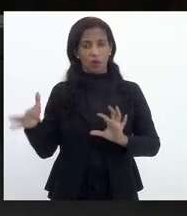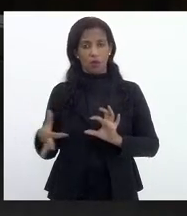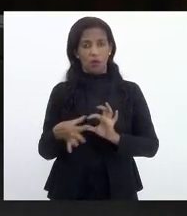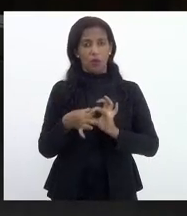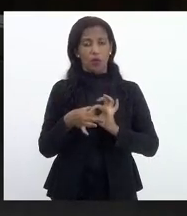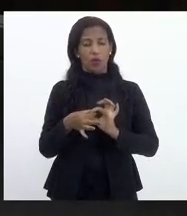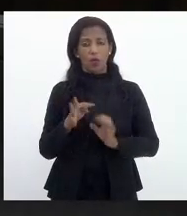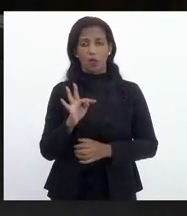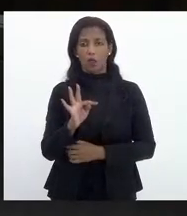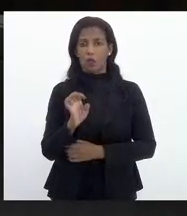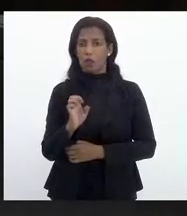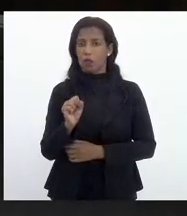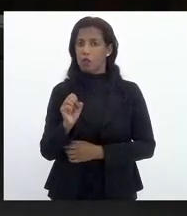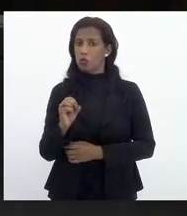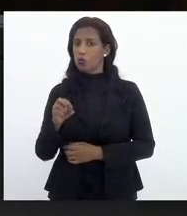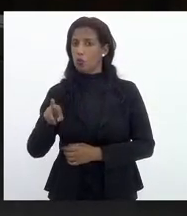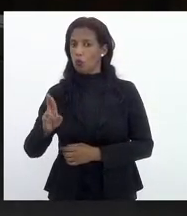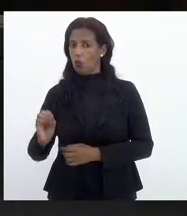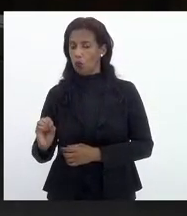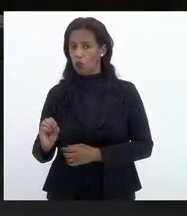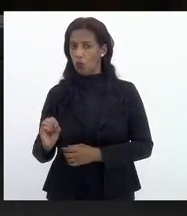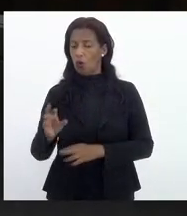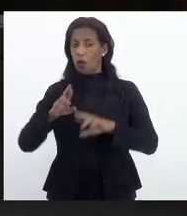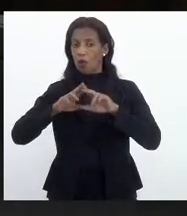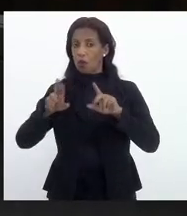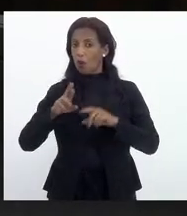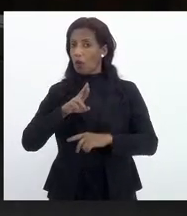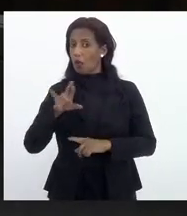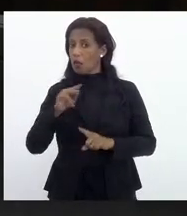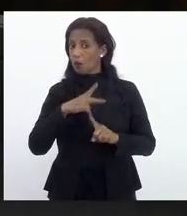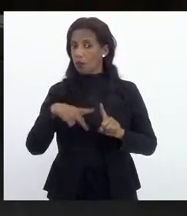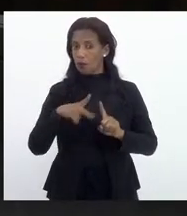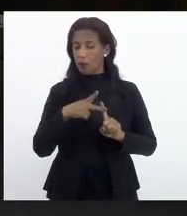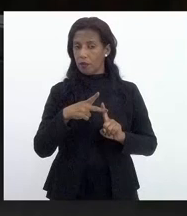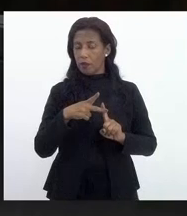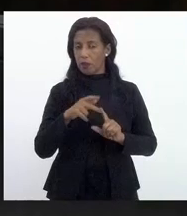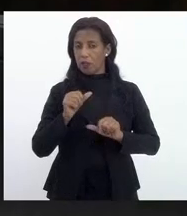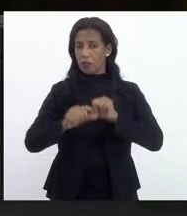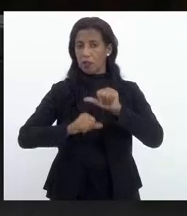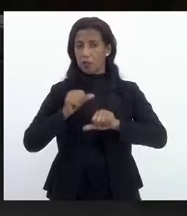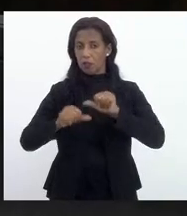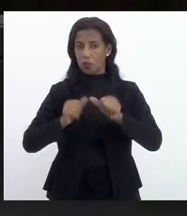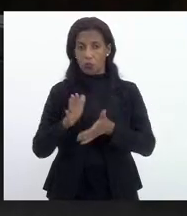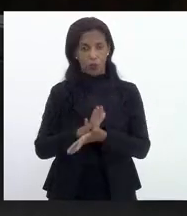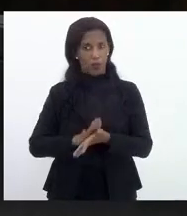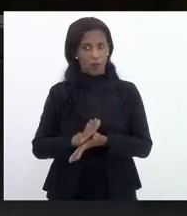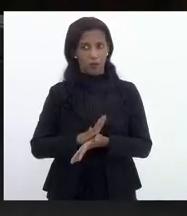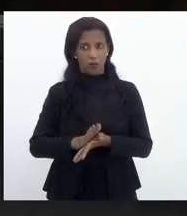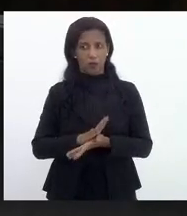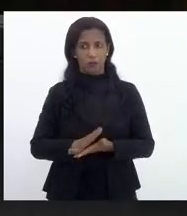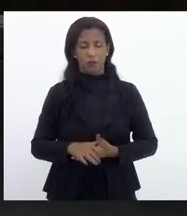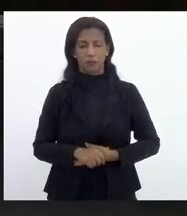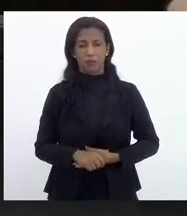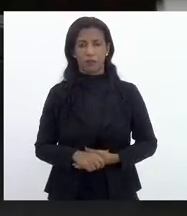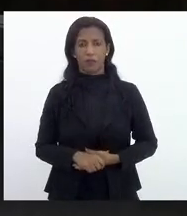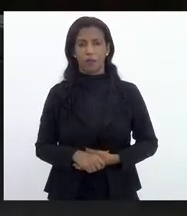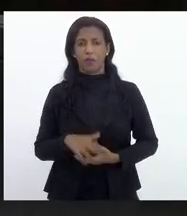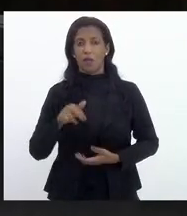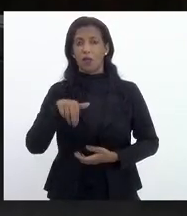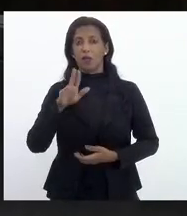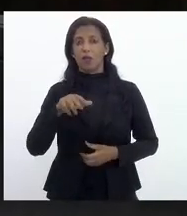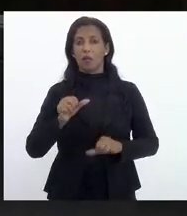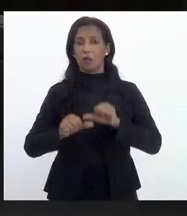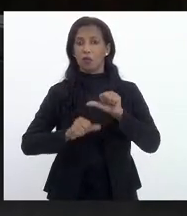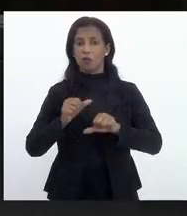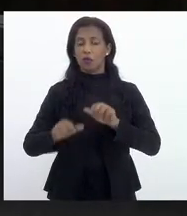vinculada ao tesouro primeiro lugar não é o rio previdência que modificou nada quem